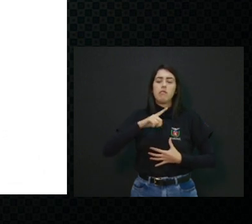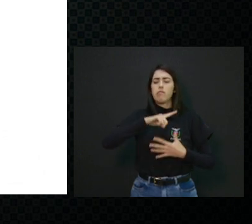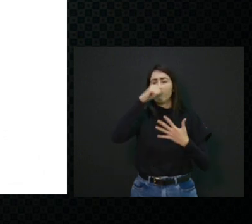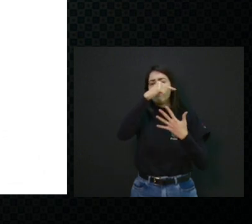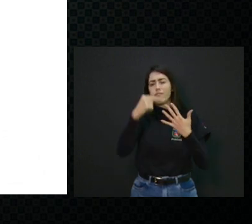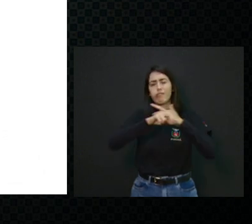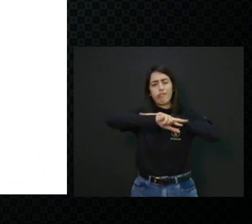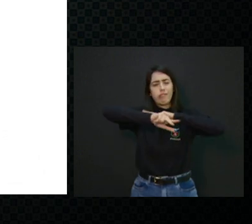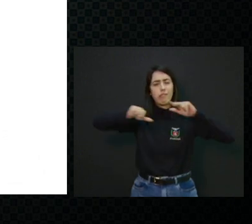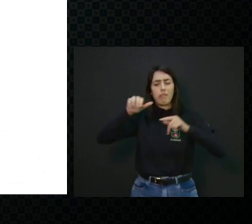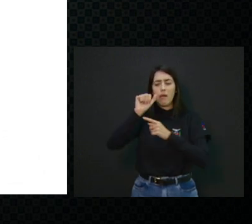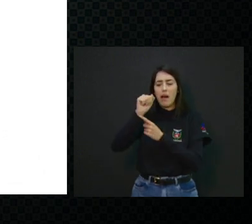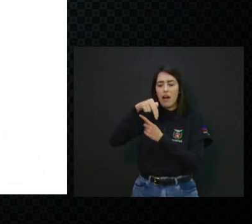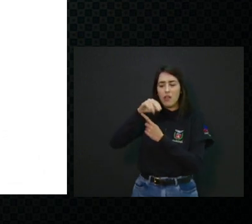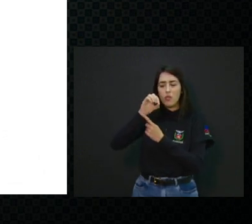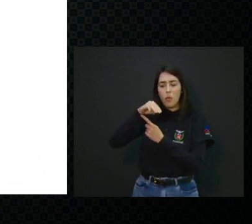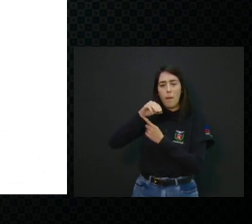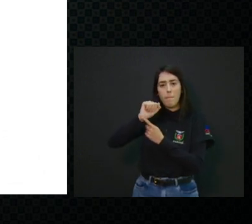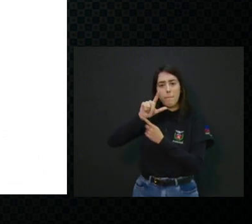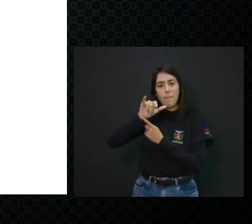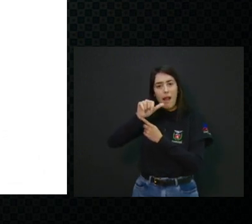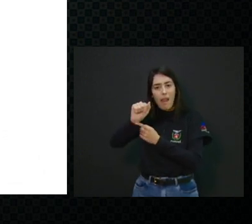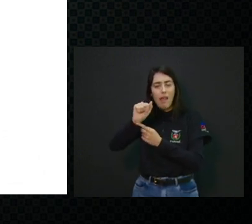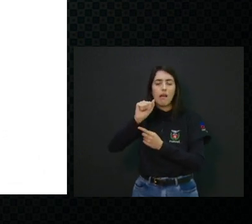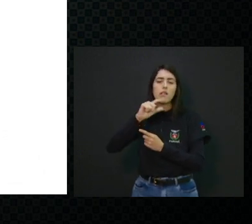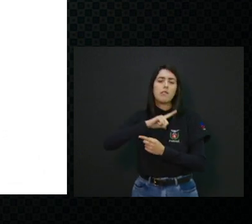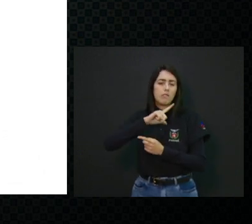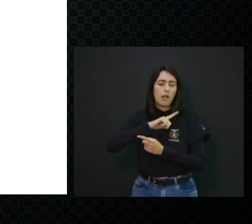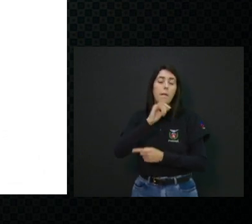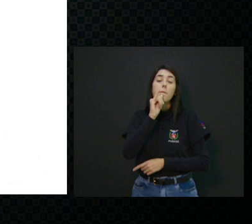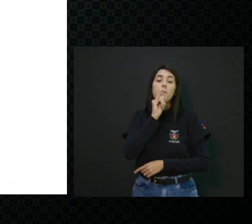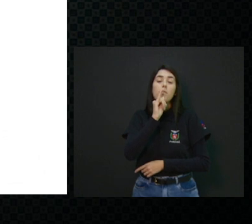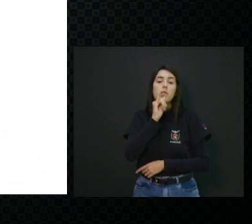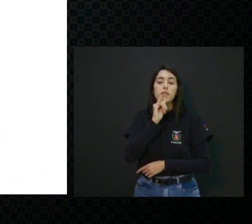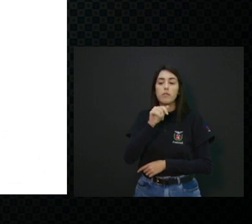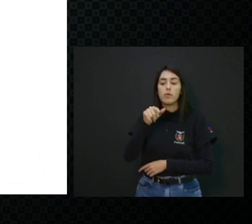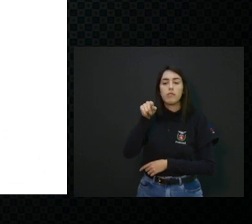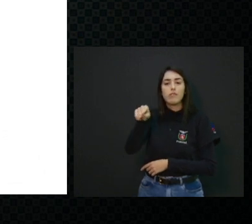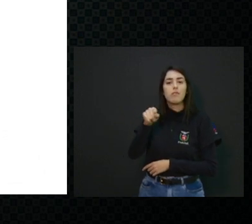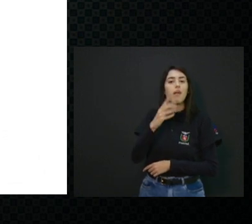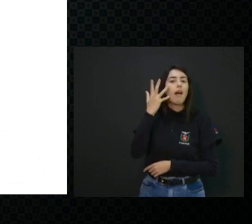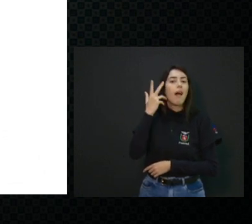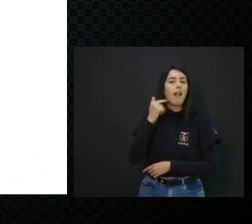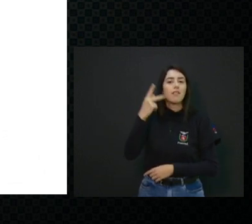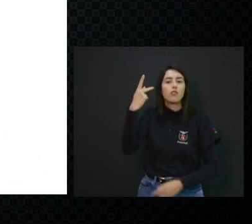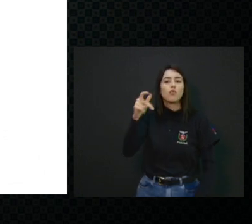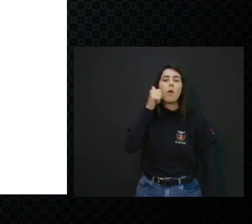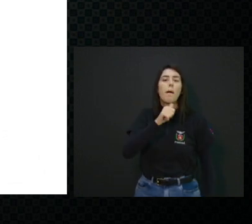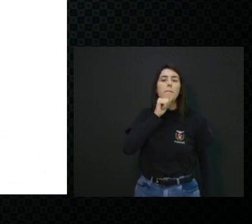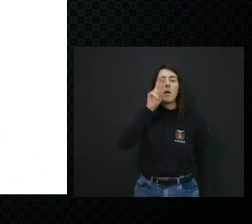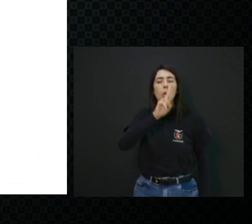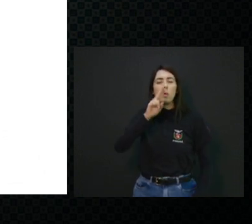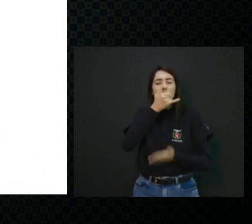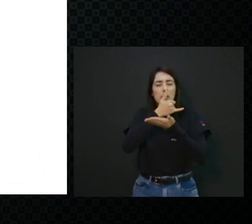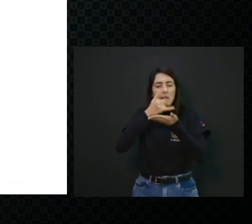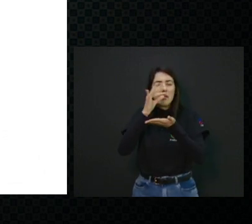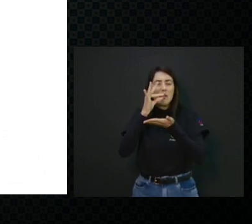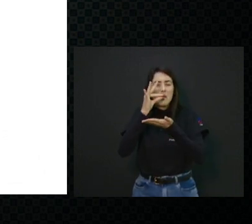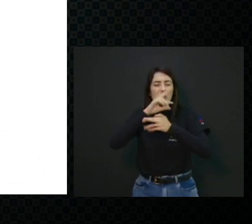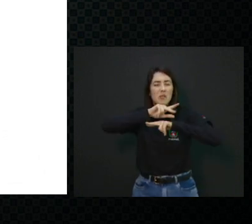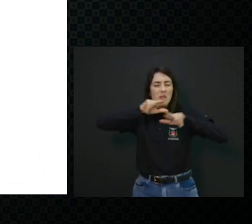congênitas múltiplas, né? Associação de Charge. Nós temos uma criança, né, que a mãe foi usuária de drogas na